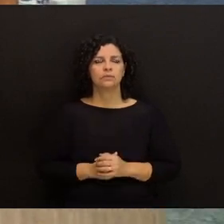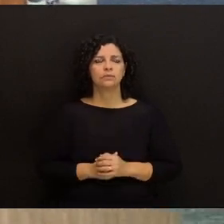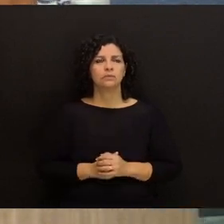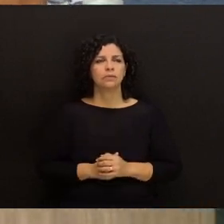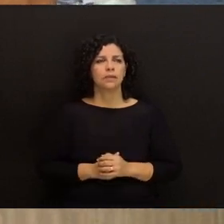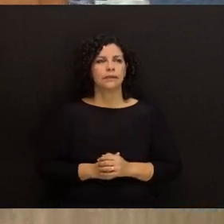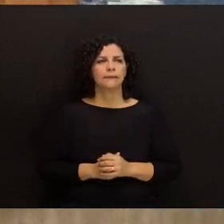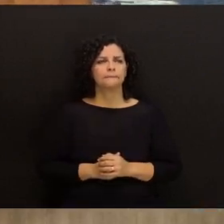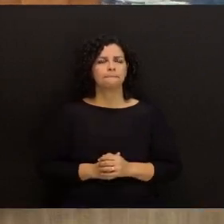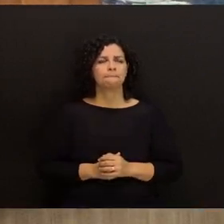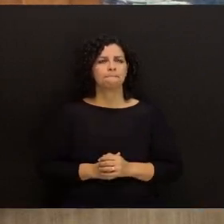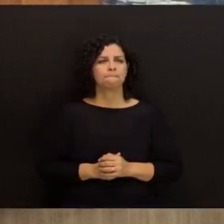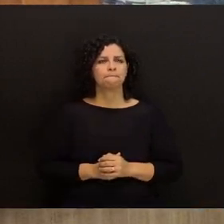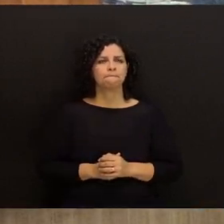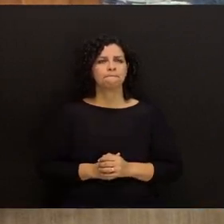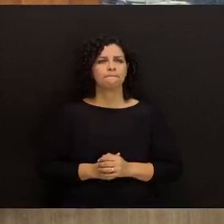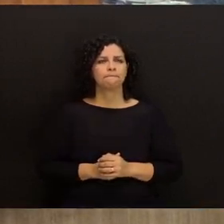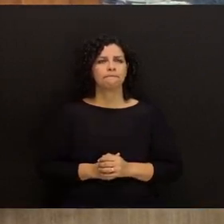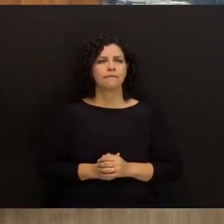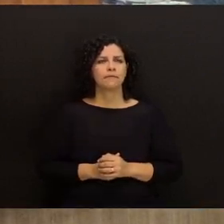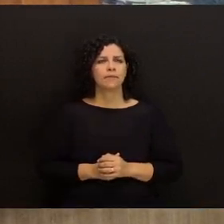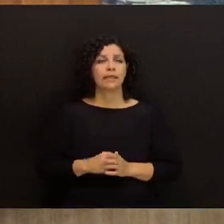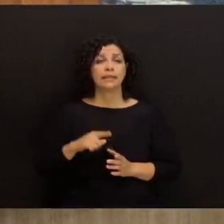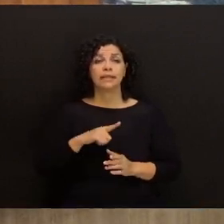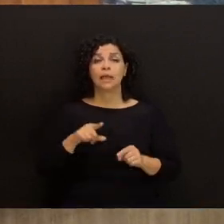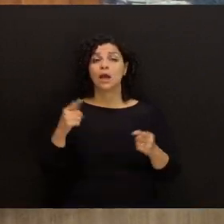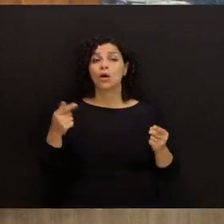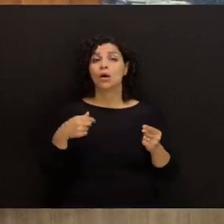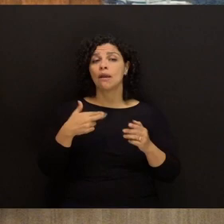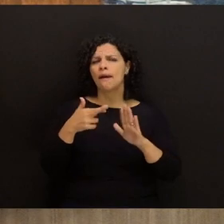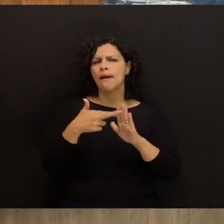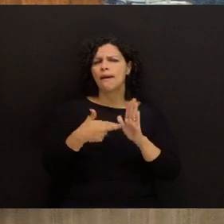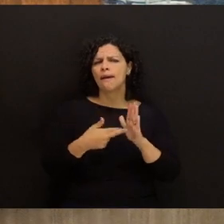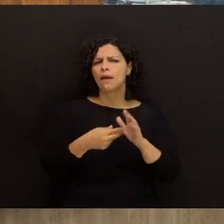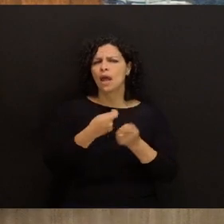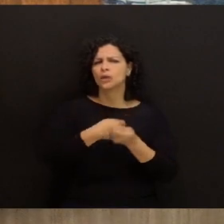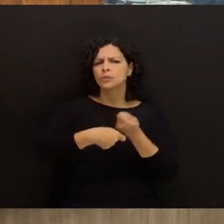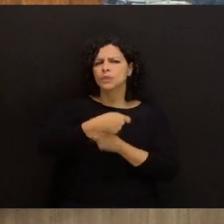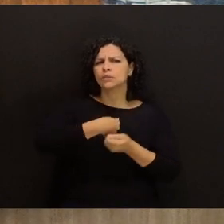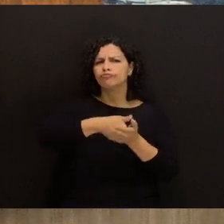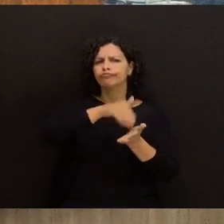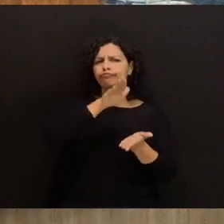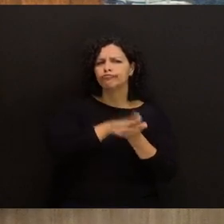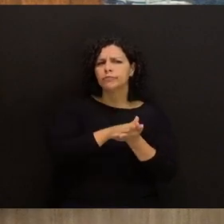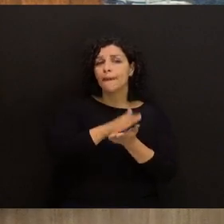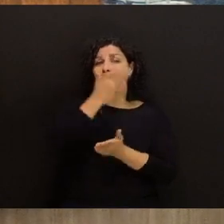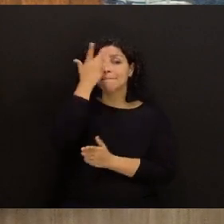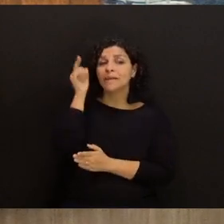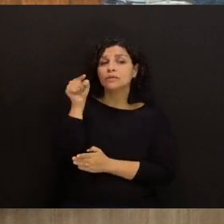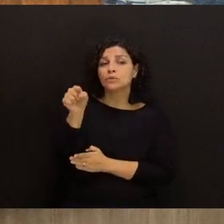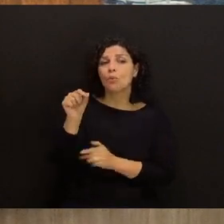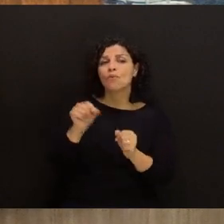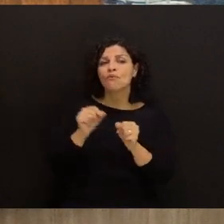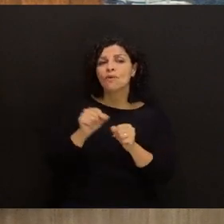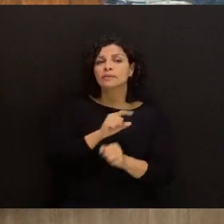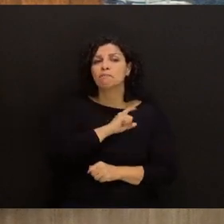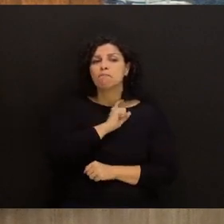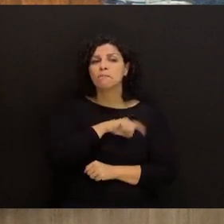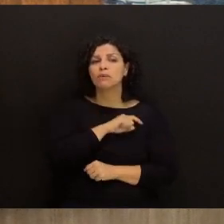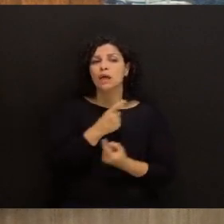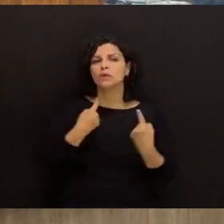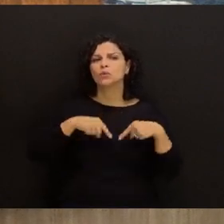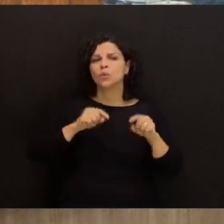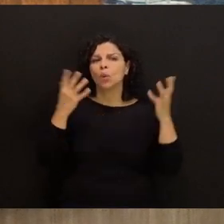criar aqui ou dar aumentar ou criar penalidades administrativas para aqueles que praticarem maus tratos aos animais